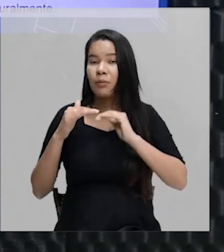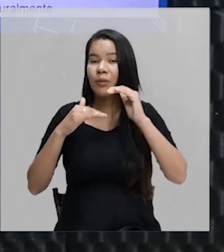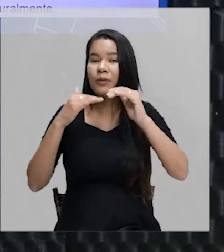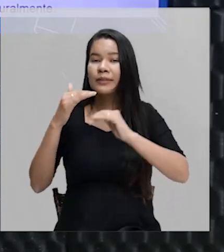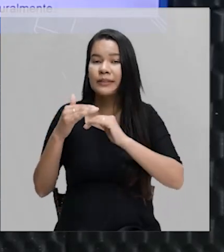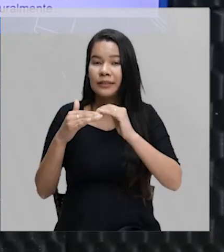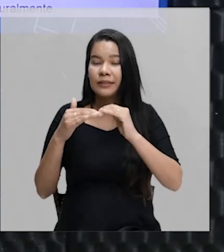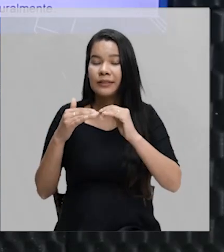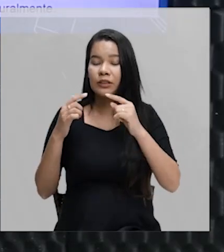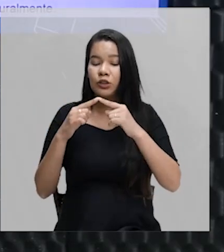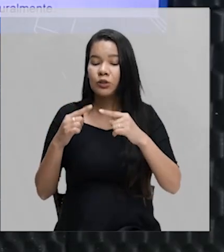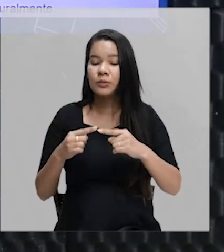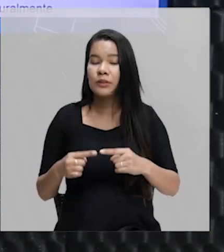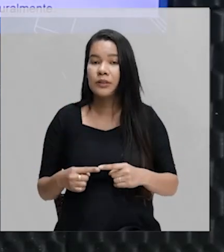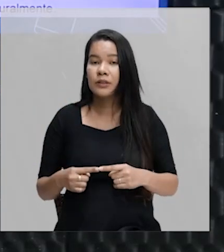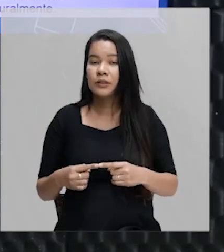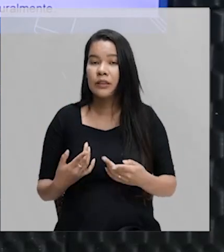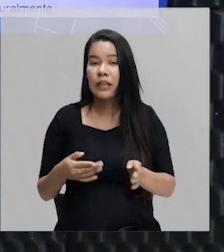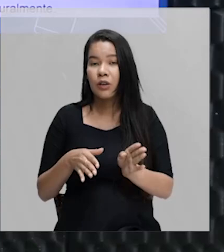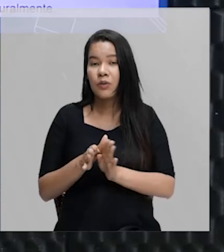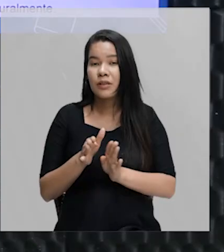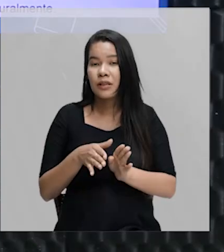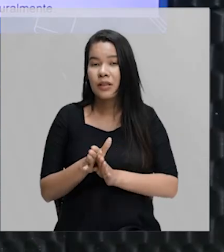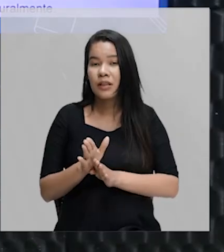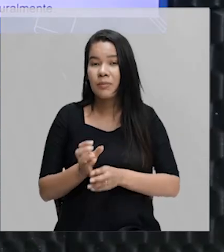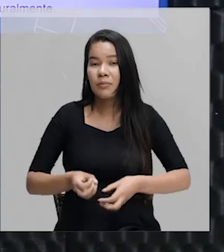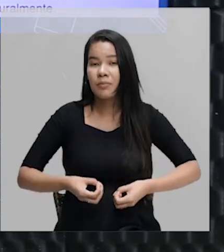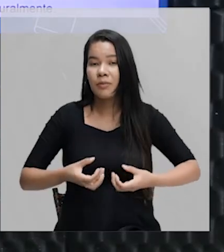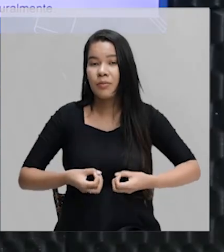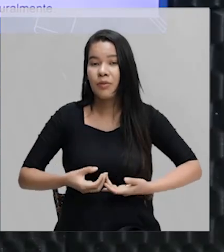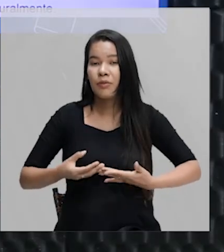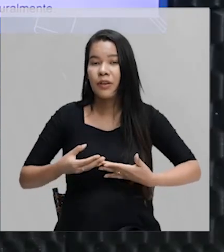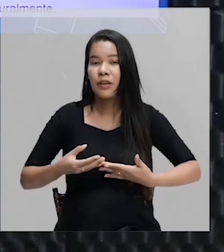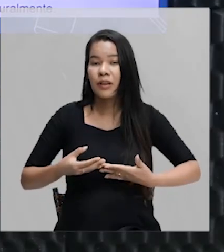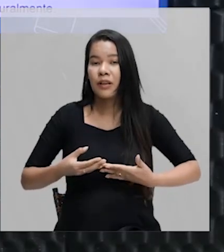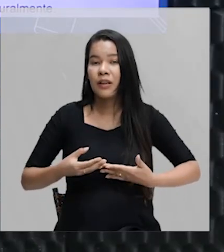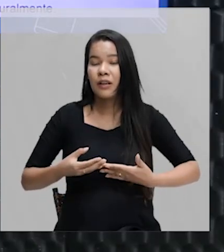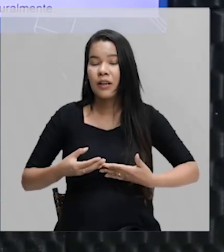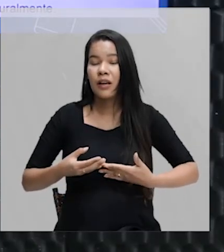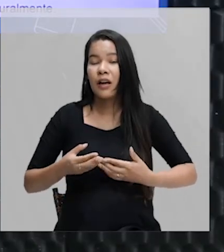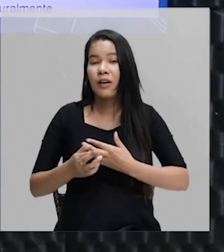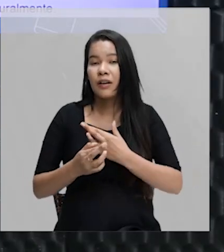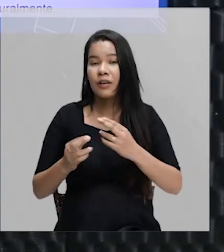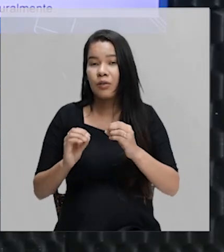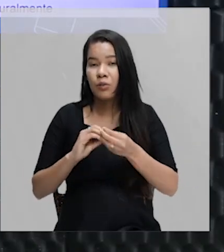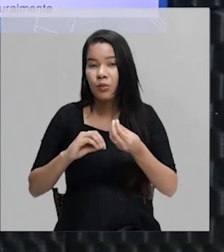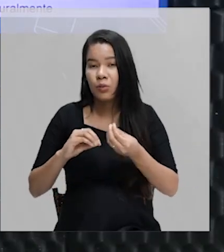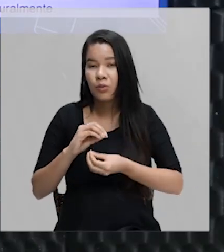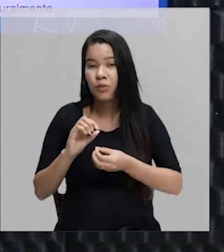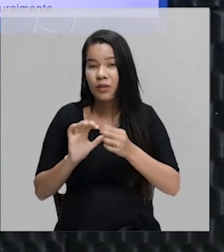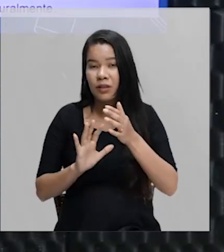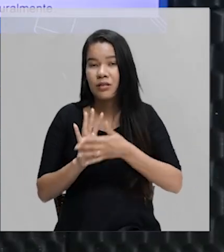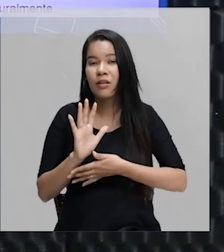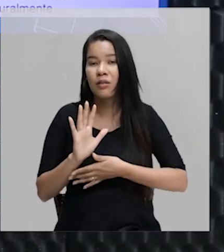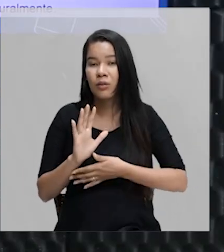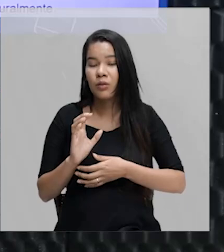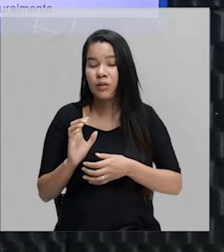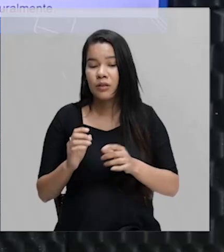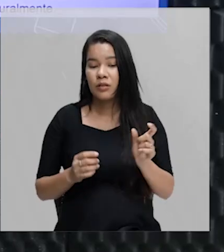de recombinação, aconselha-se promover o cruzamento entre indivíduos dentro do mesmo grupo familiar, no caso dos animais,